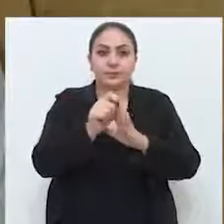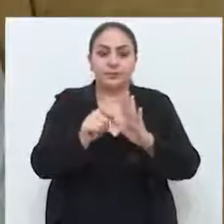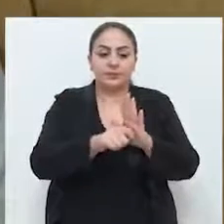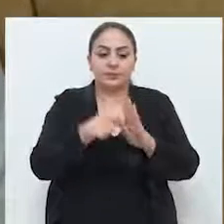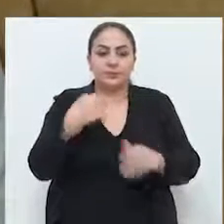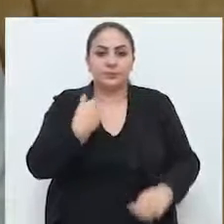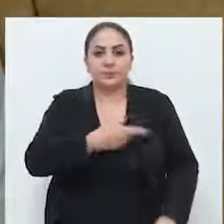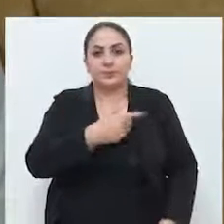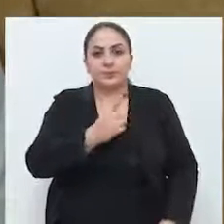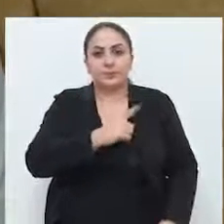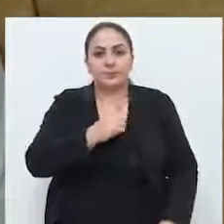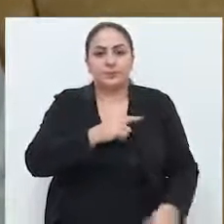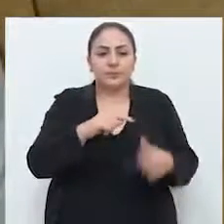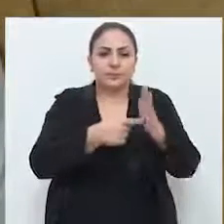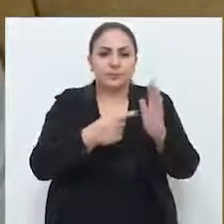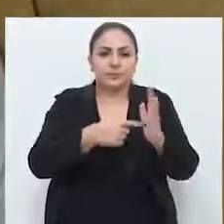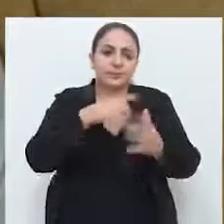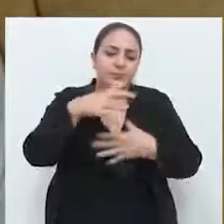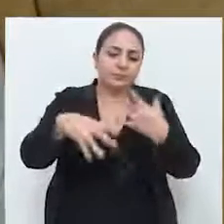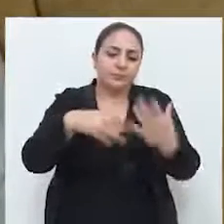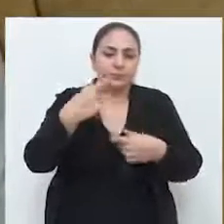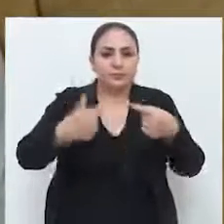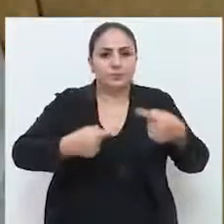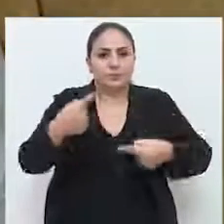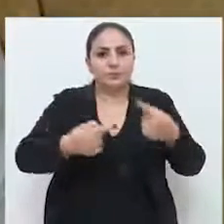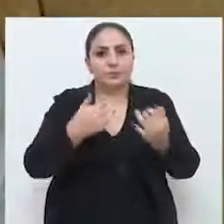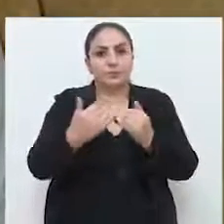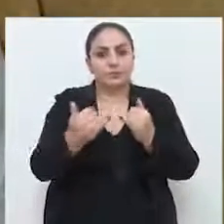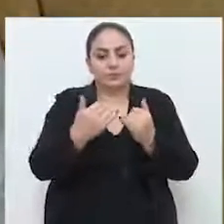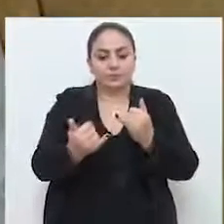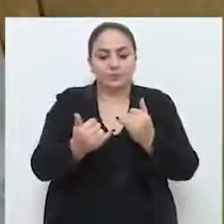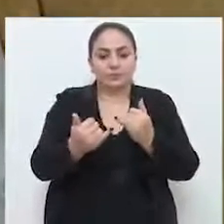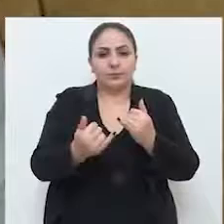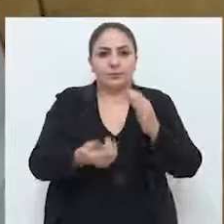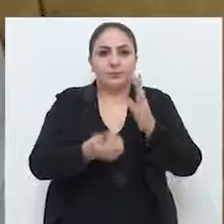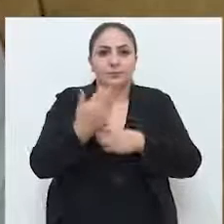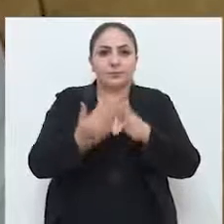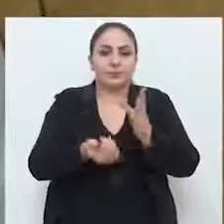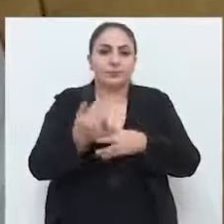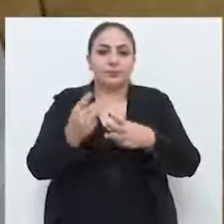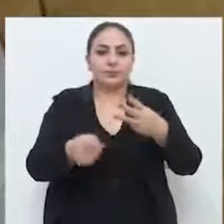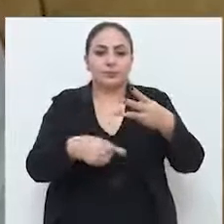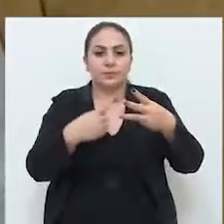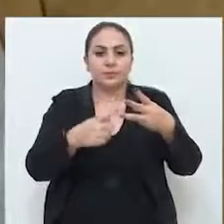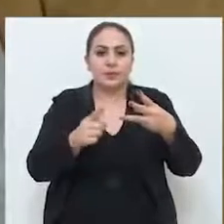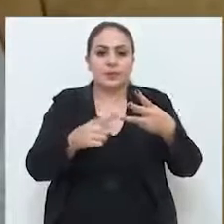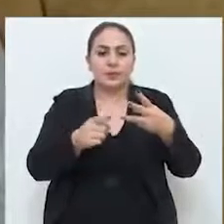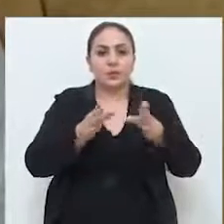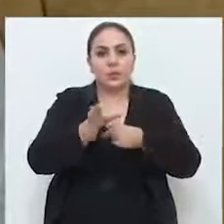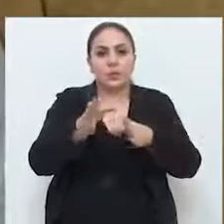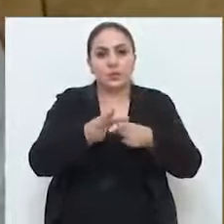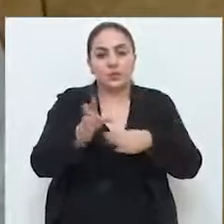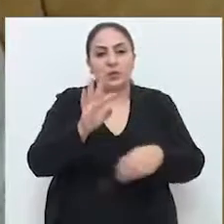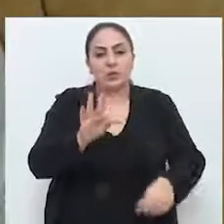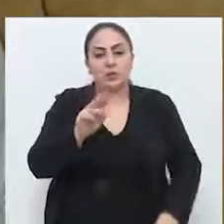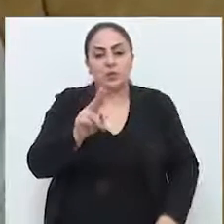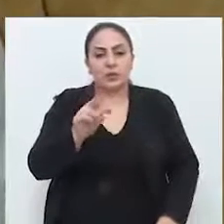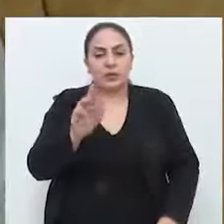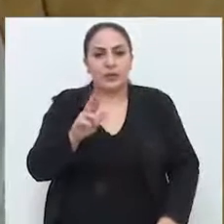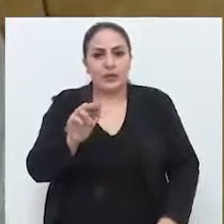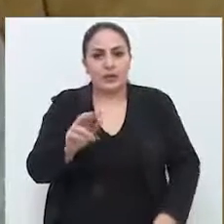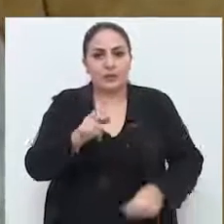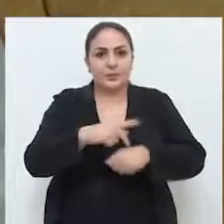nós vamos ter ali alguns pontos polêmicos para discutir, como, por exemplo, a criação do terceiro Conselho Tutelar aqui em Passo